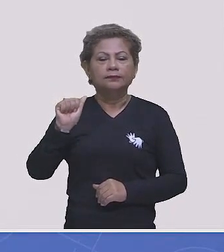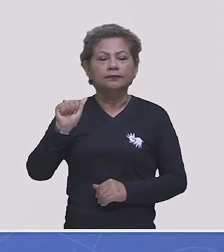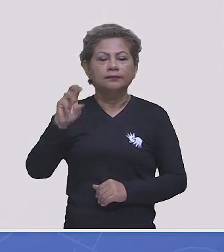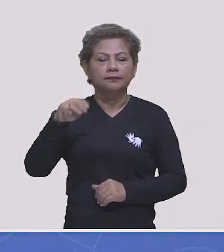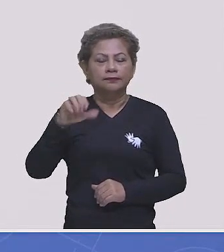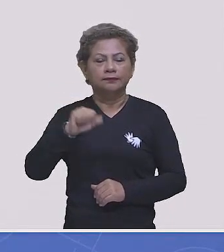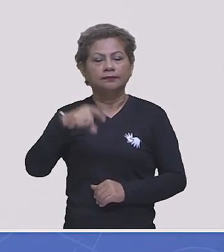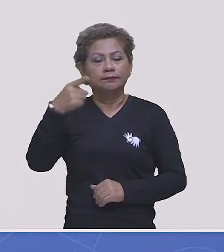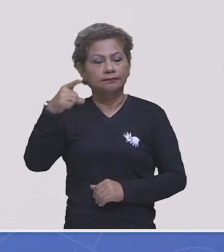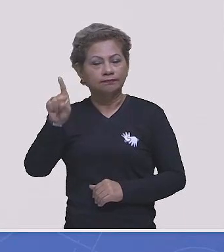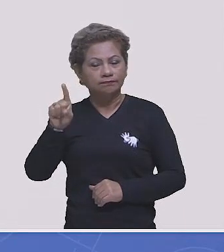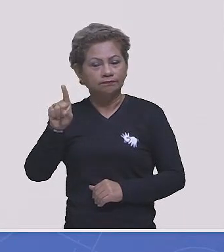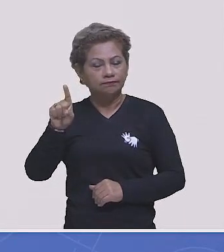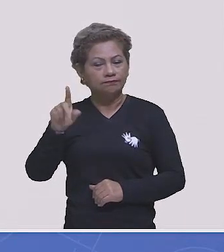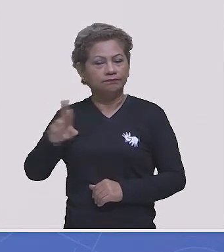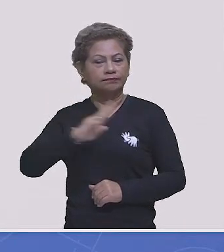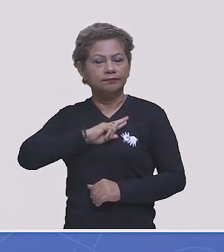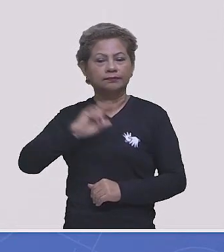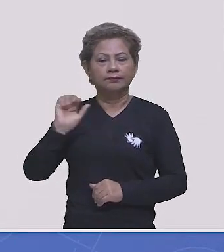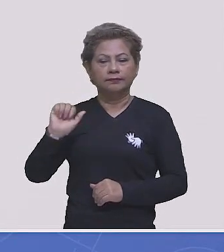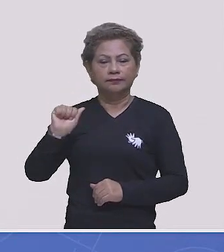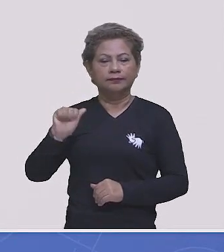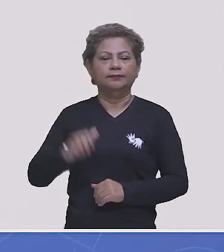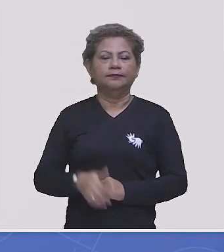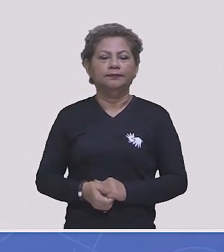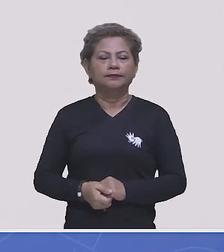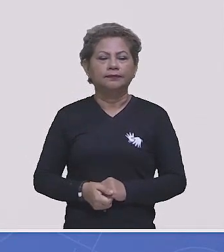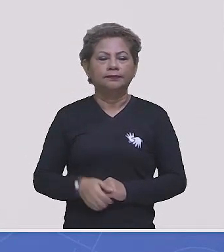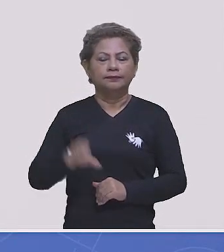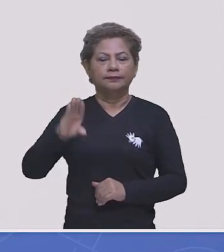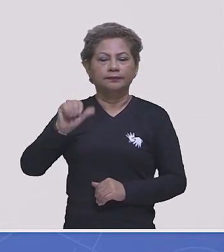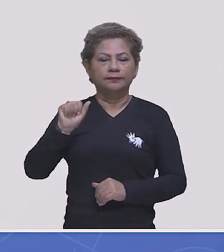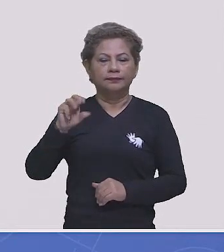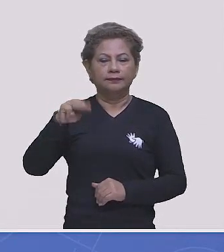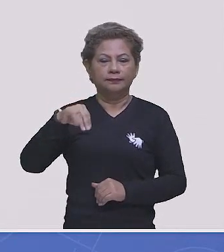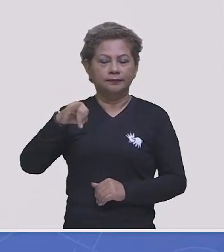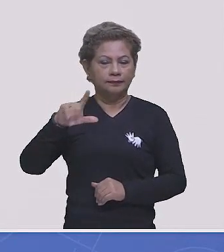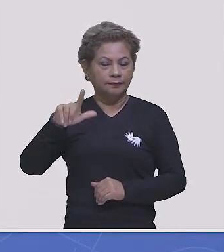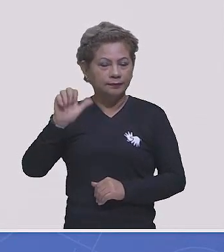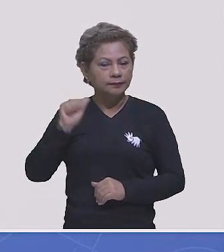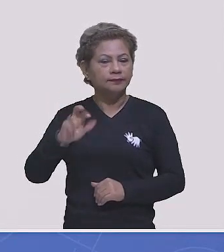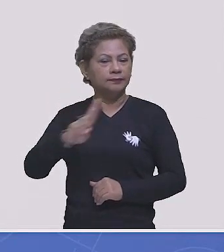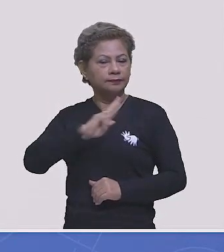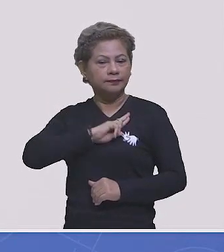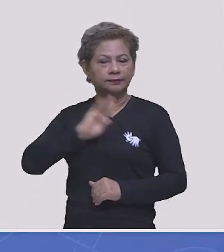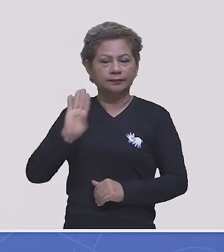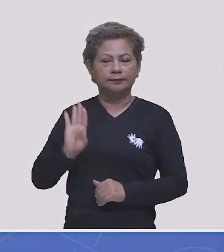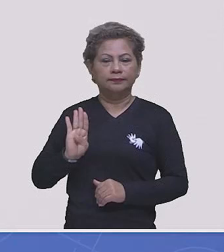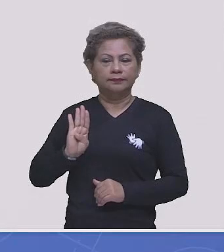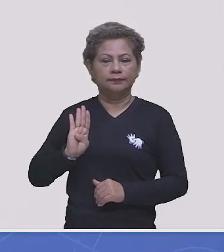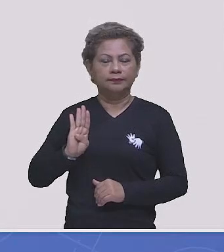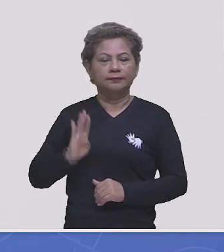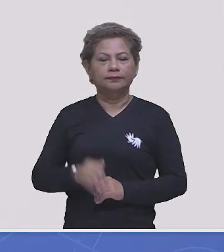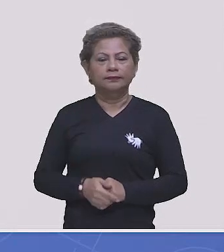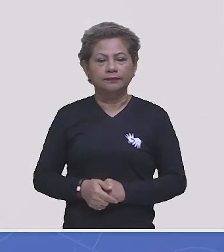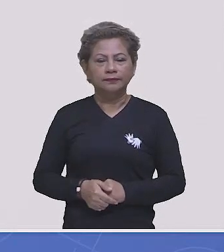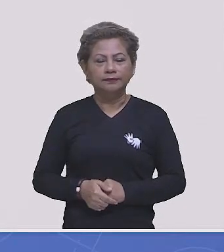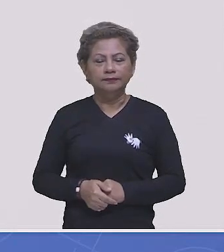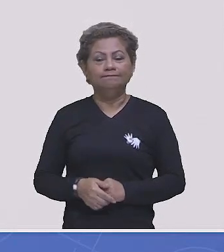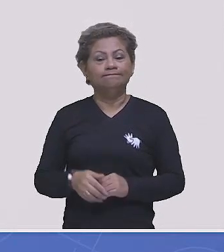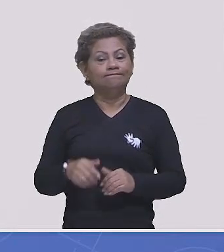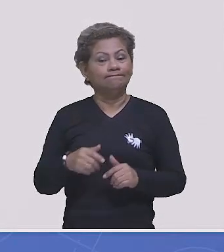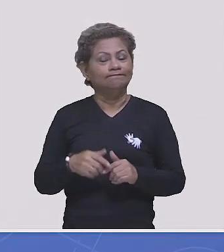alternativa A. Vamos ver se a gente tem mais algum aluno. A Camila colocou que a alternativa B. Eu estou vendo que vocês são